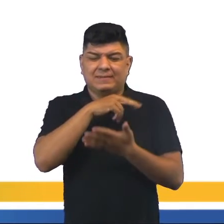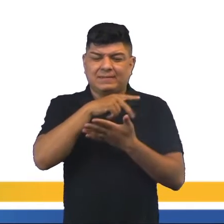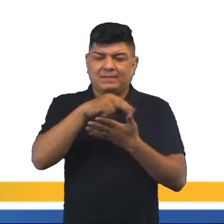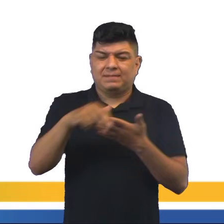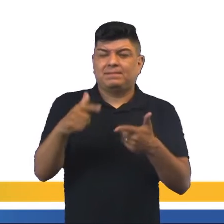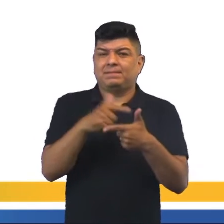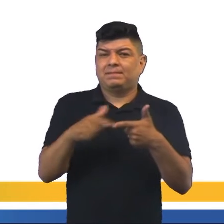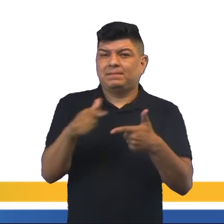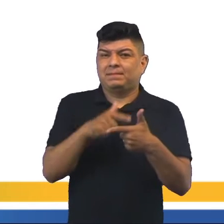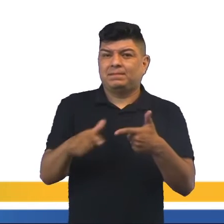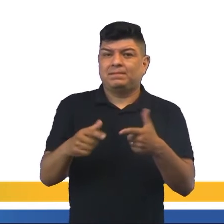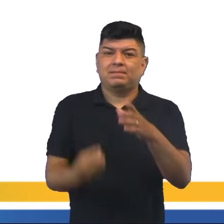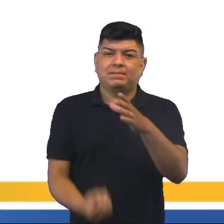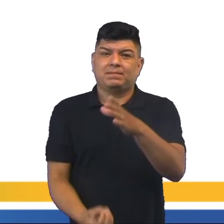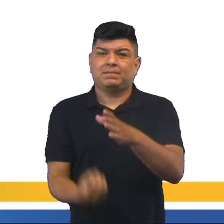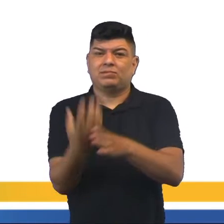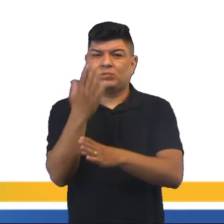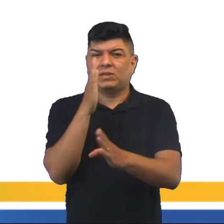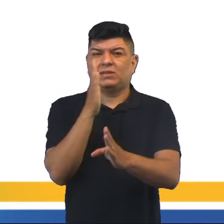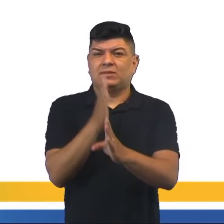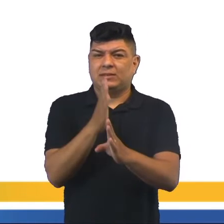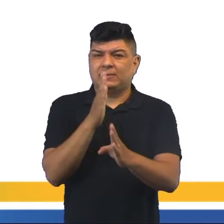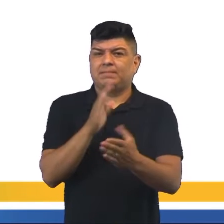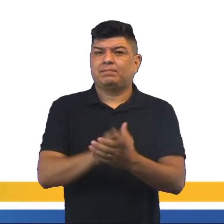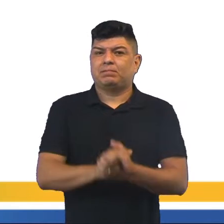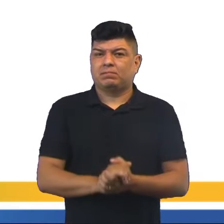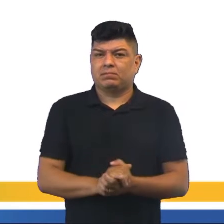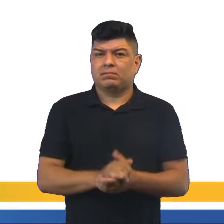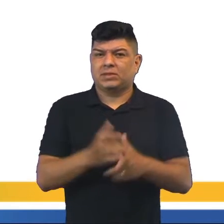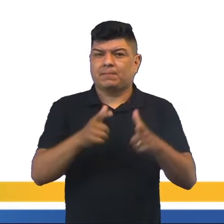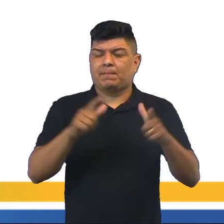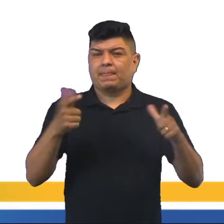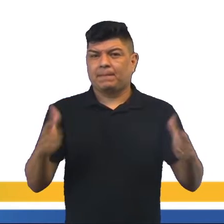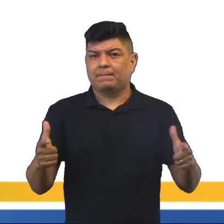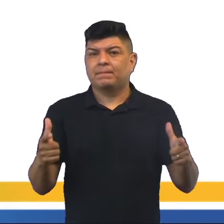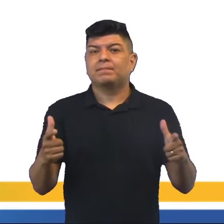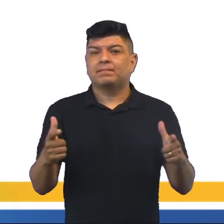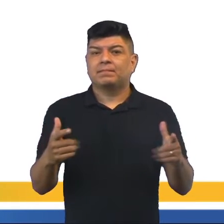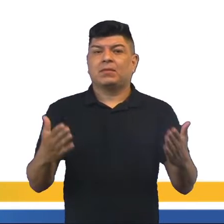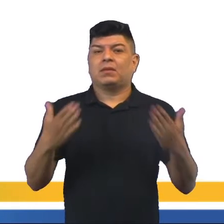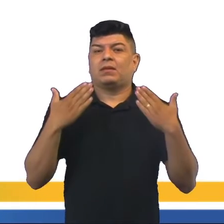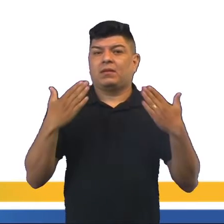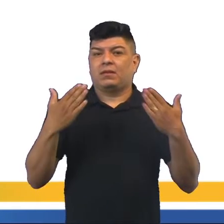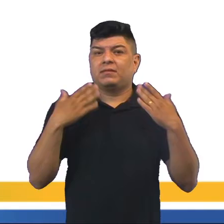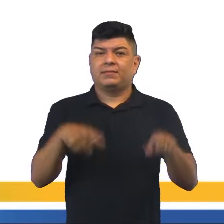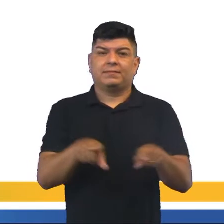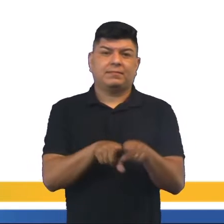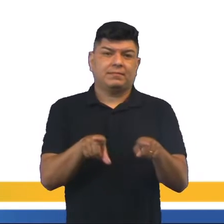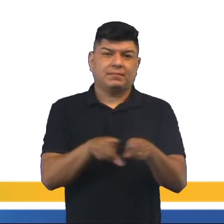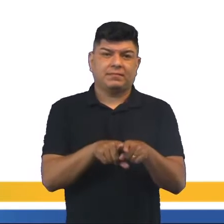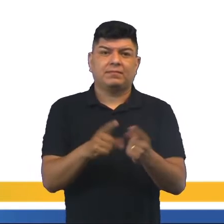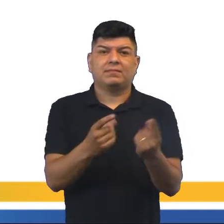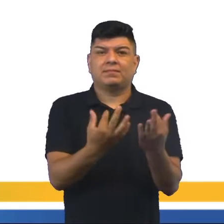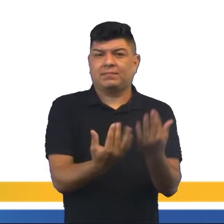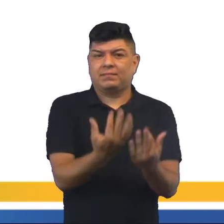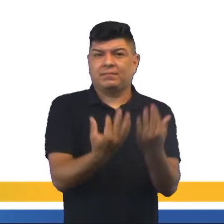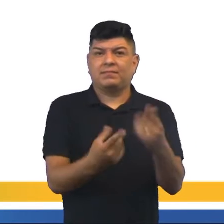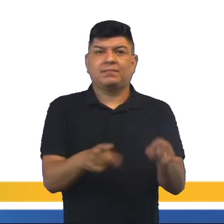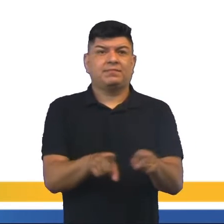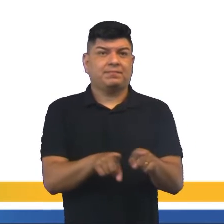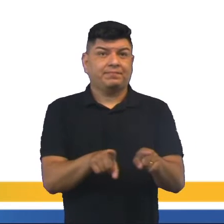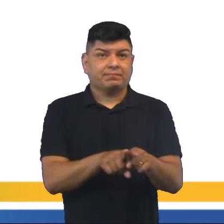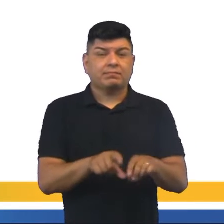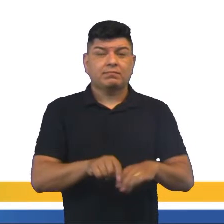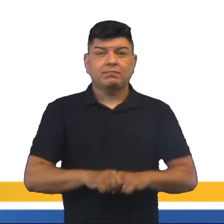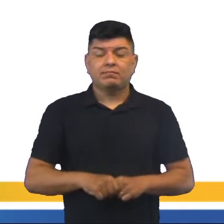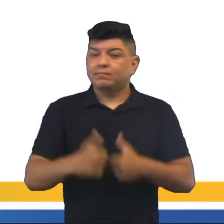problemas que vêm oriundo aí dessas aumento aí da temperatura e, consequentemente, das queimadas também, que tem ao